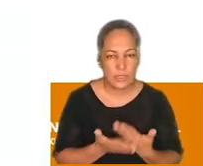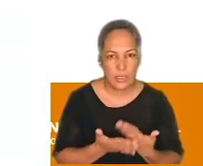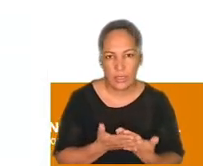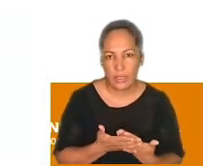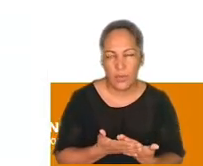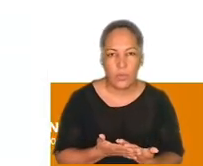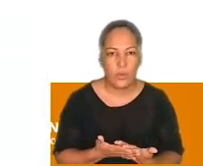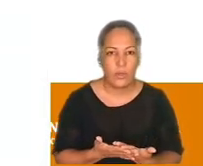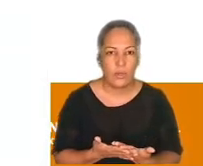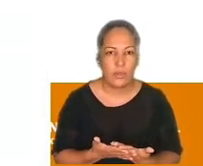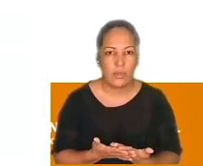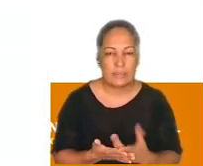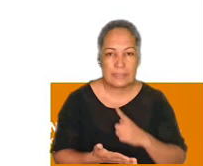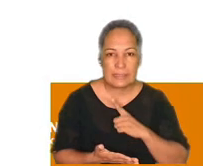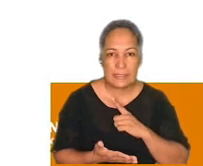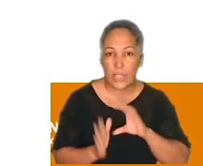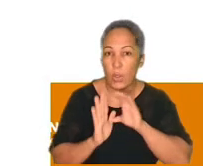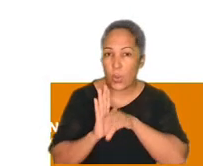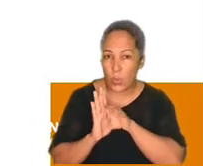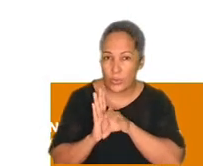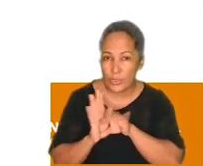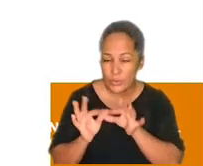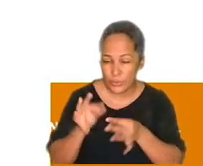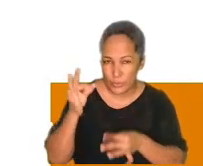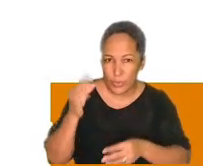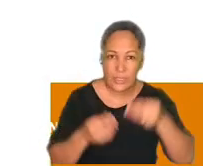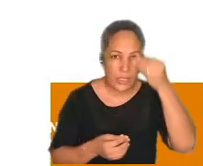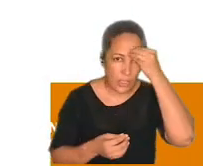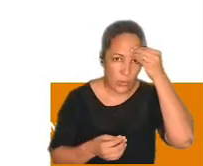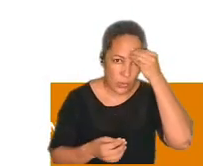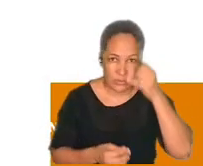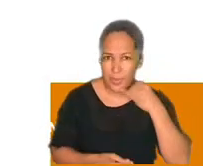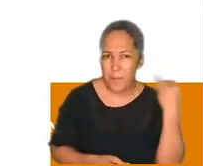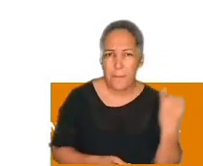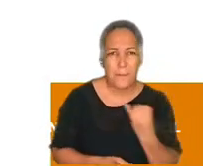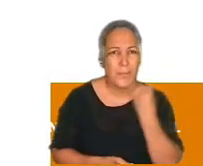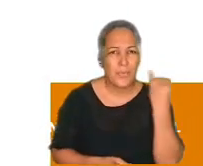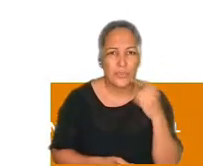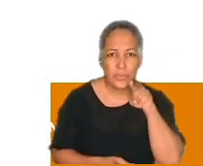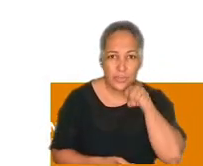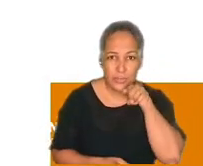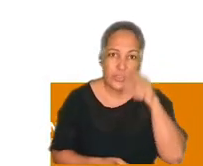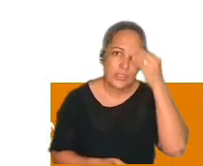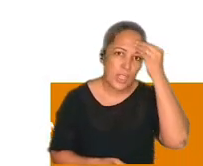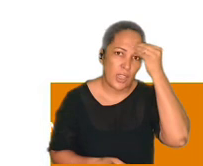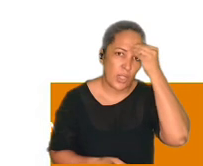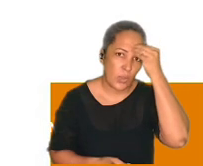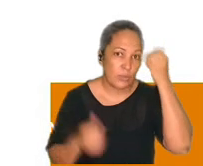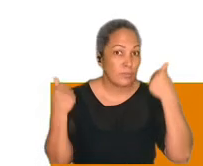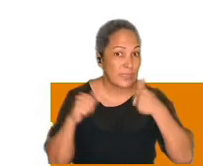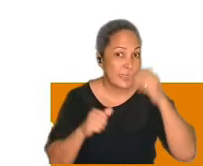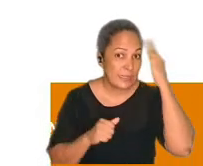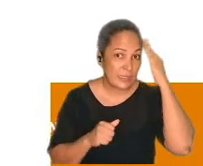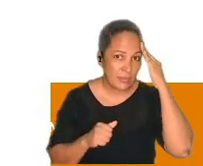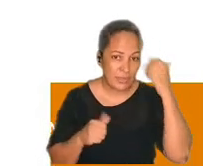essa aula, ela tem muito conteúdo de decorar, de saber, então é muito importante que vocês decorem, tá? Tem